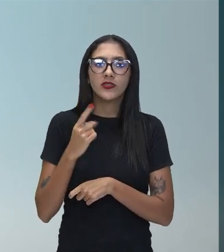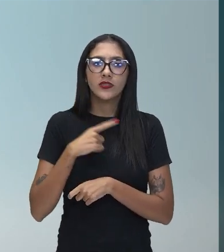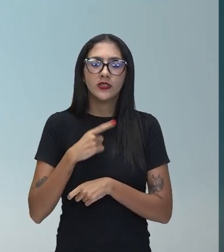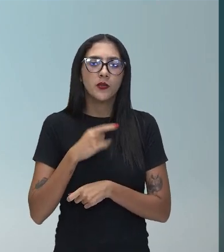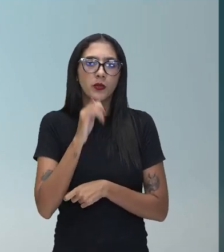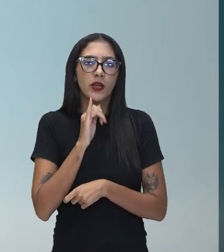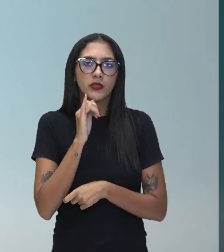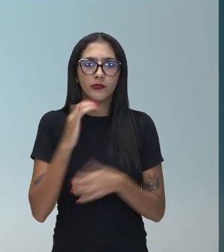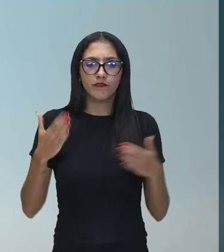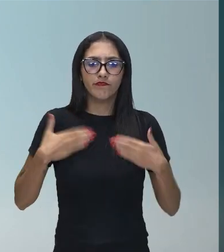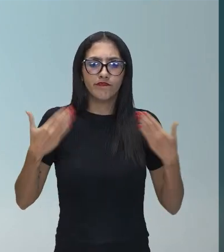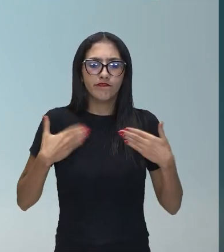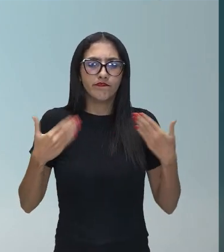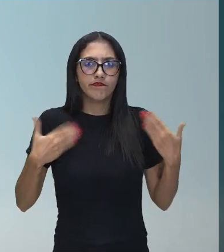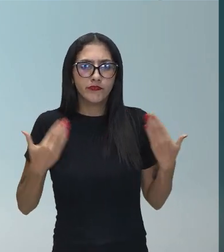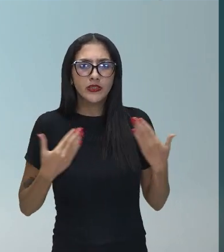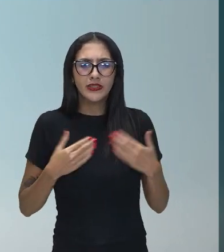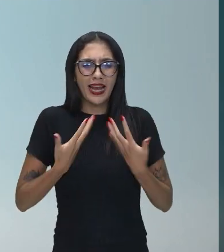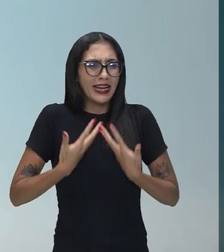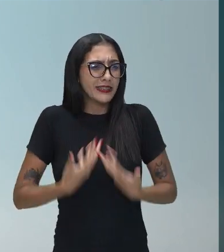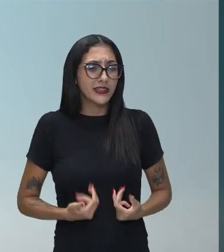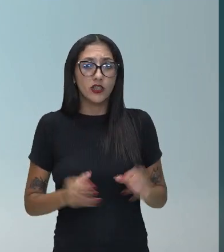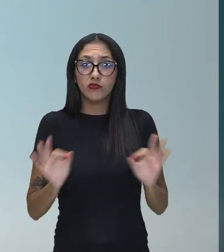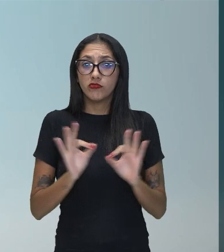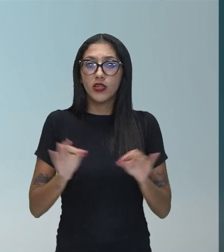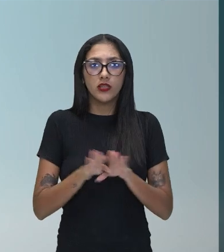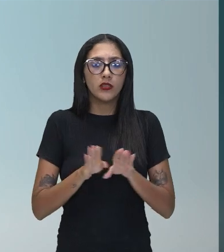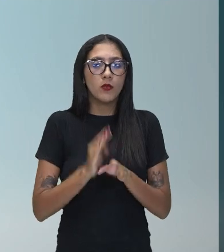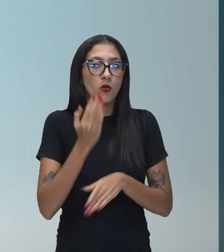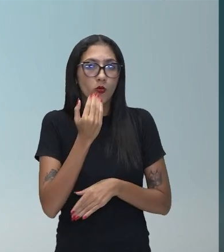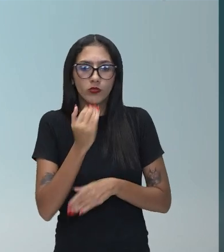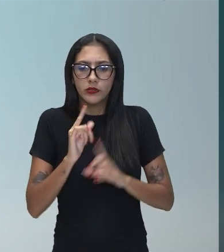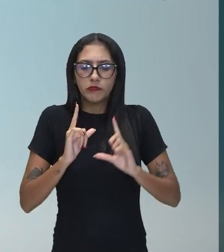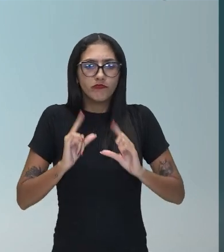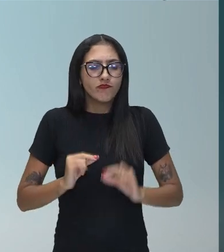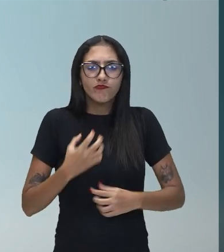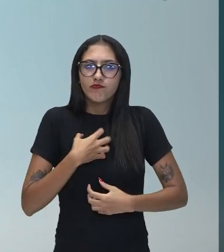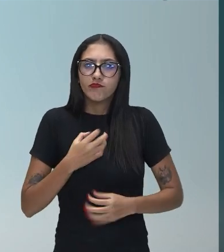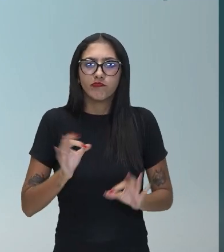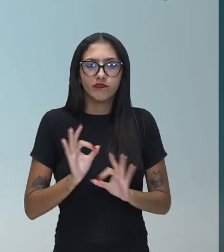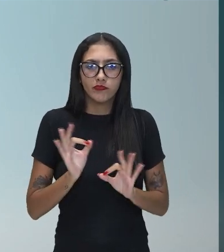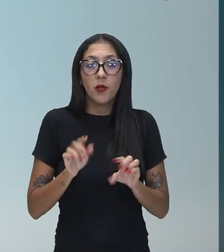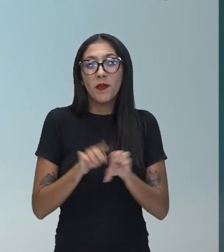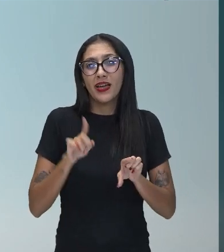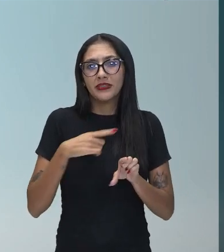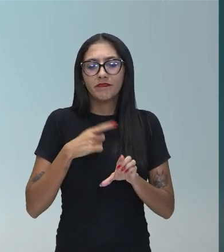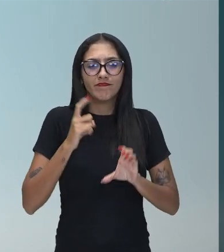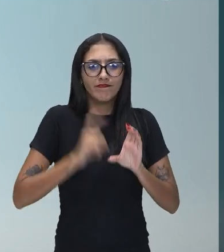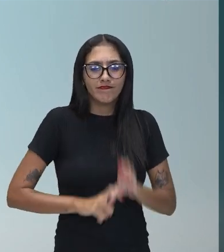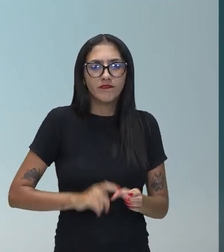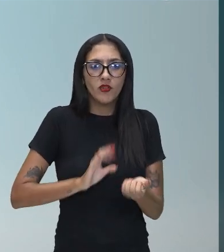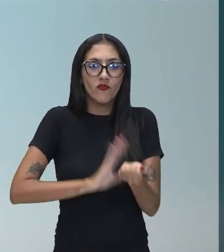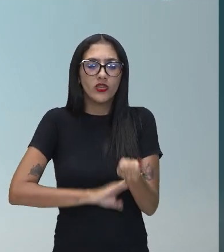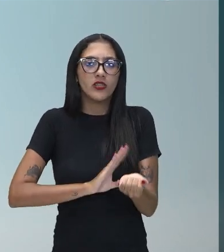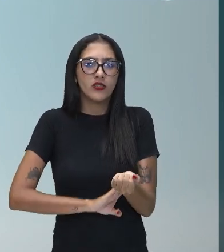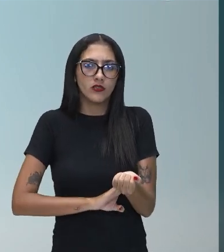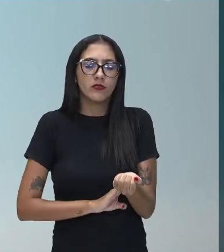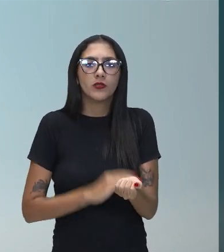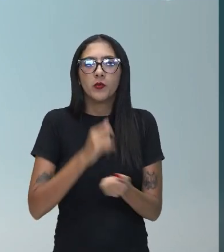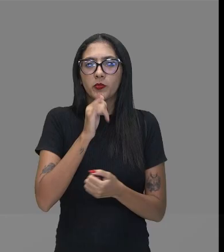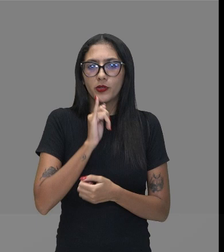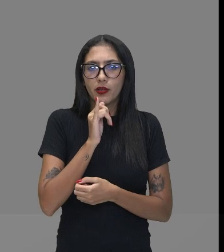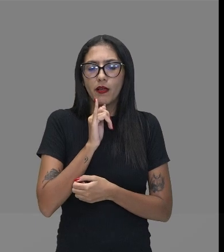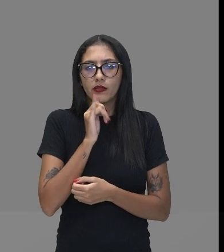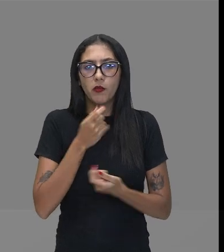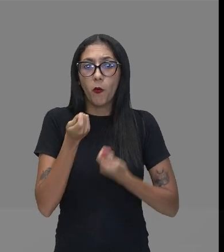ânimo, diminui a sensação de fadiga e reduz o apetite. Porém, como causam dependência, tem sua comercialização